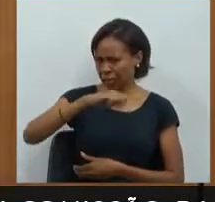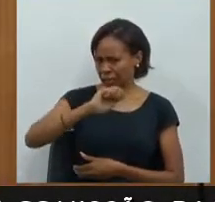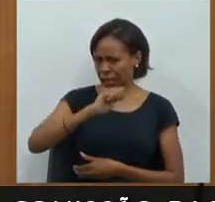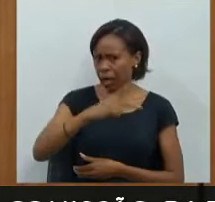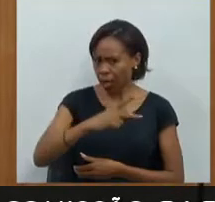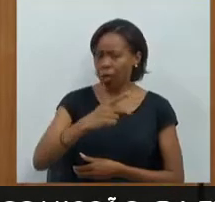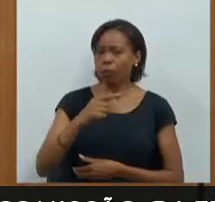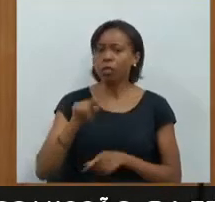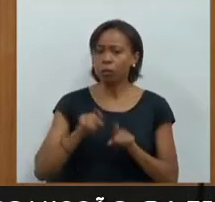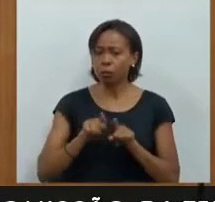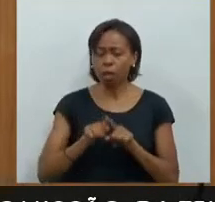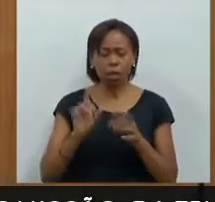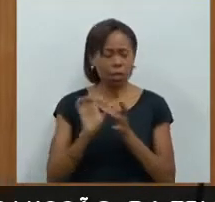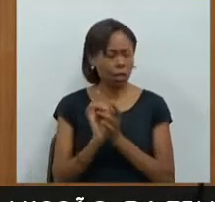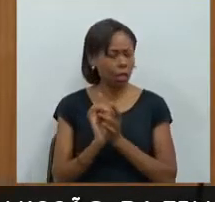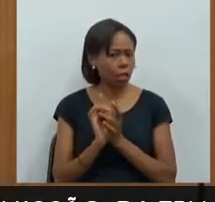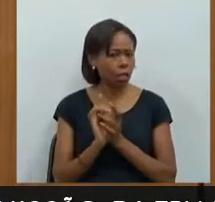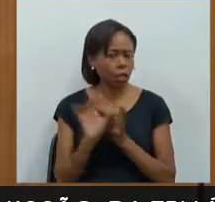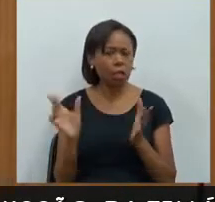à disposição e estou